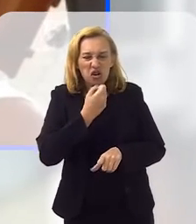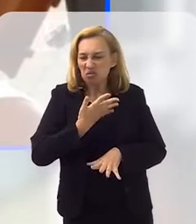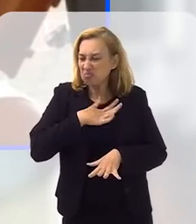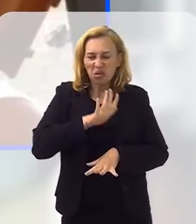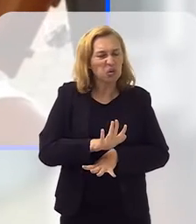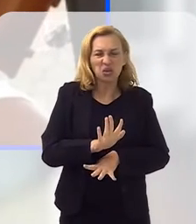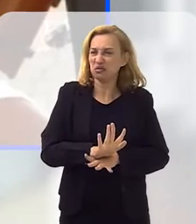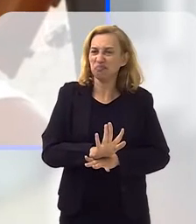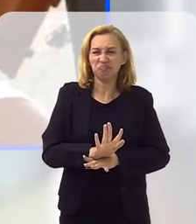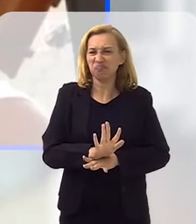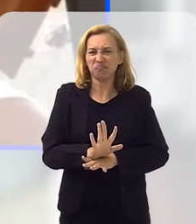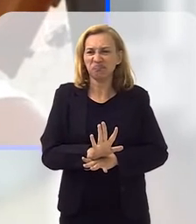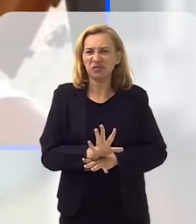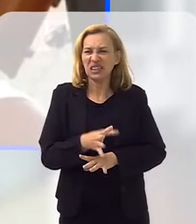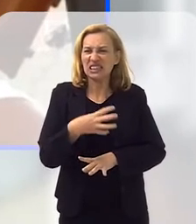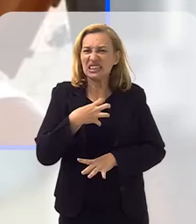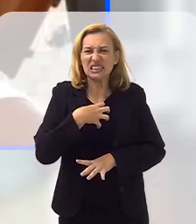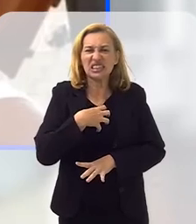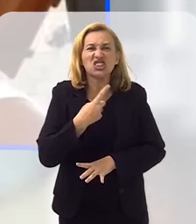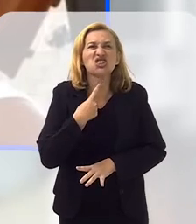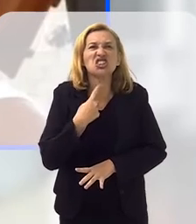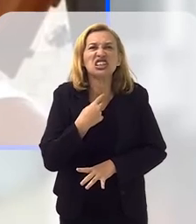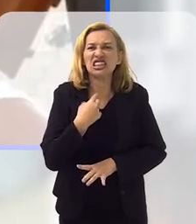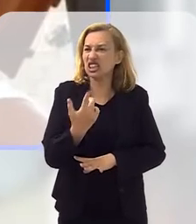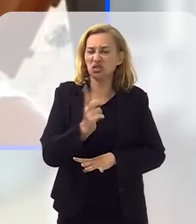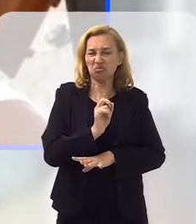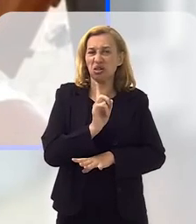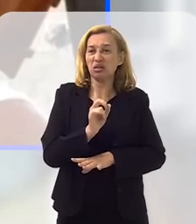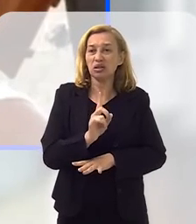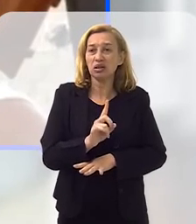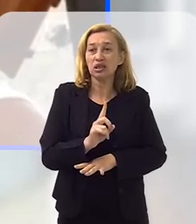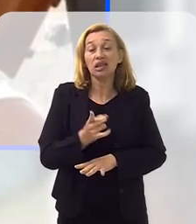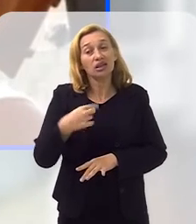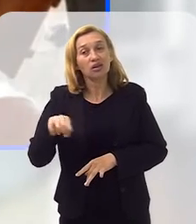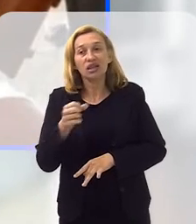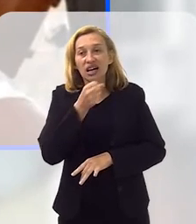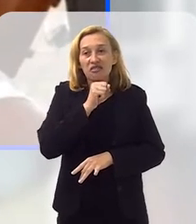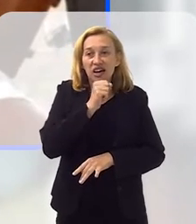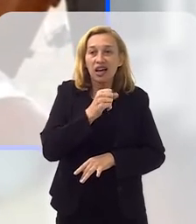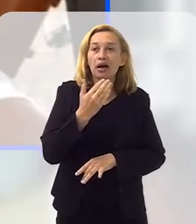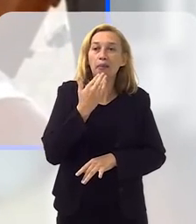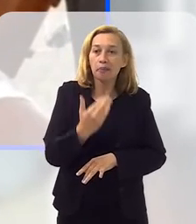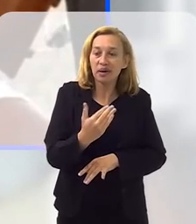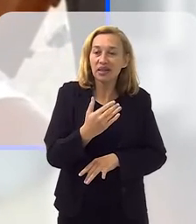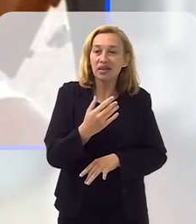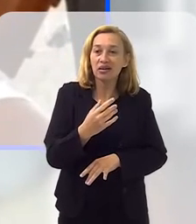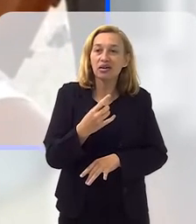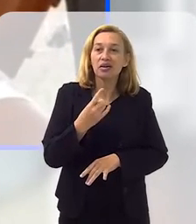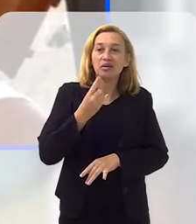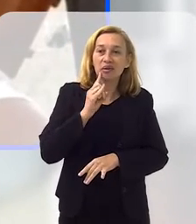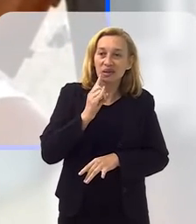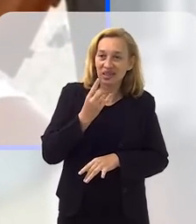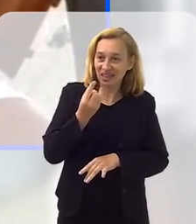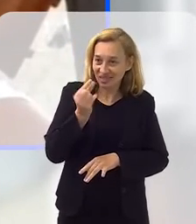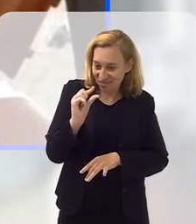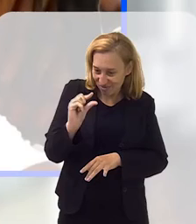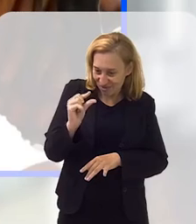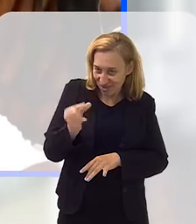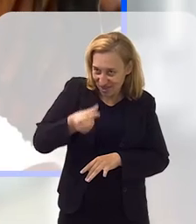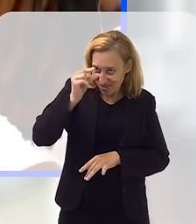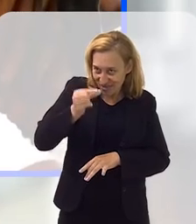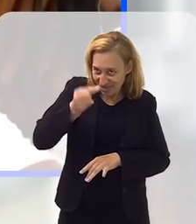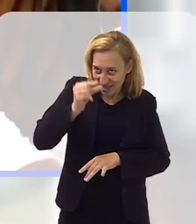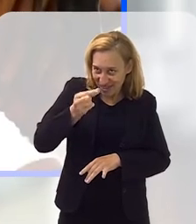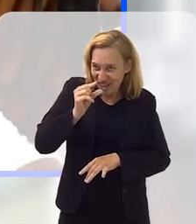a minha avó nunca teve essa vontade, não. Às vezes, quando ela estava mais velha, ela pediu uma Mouse Beer assim,